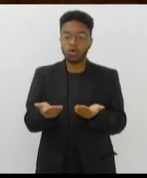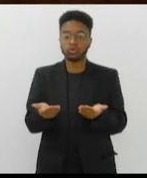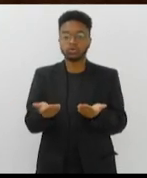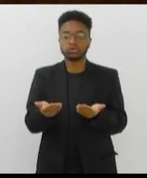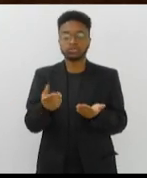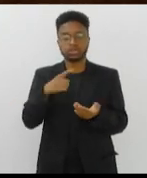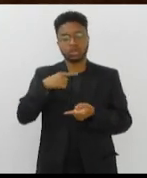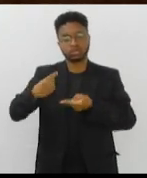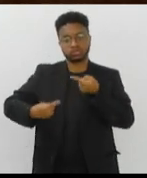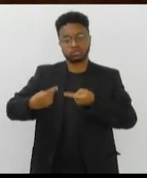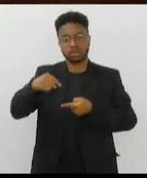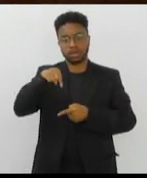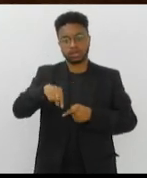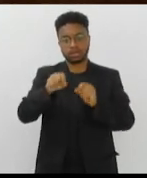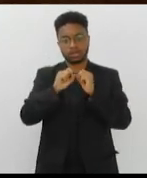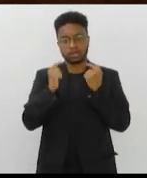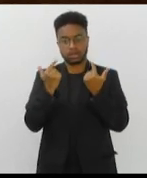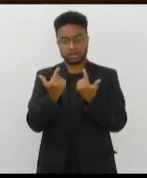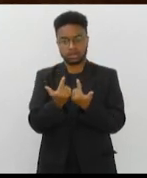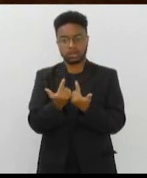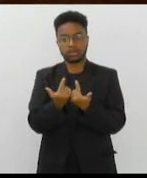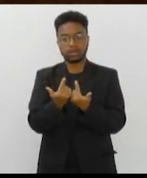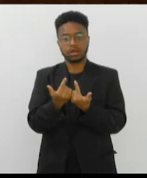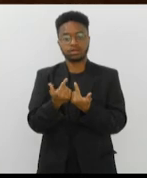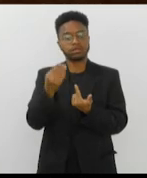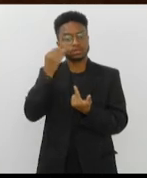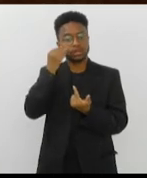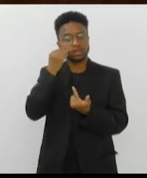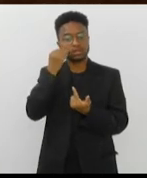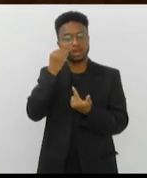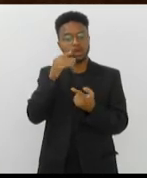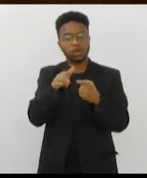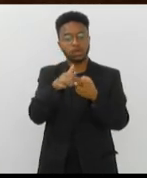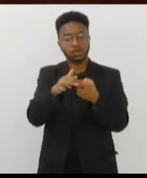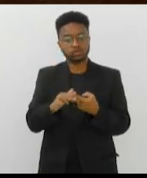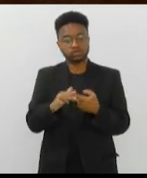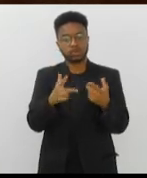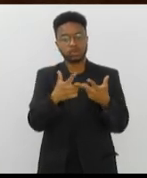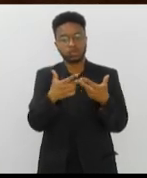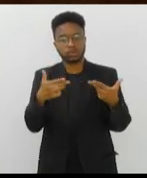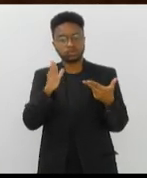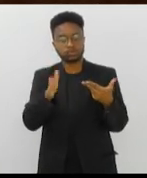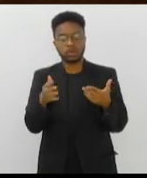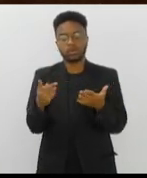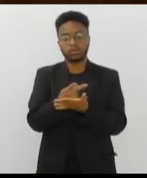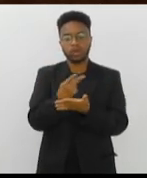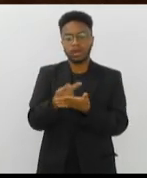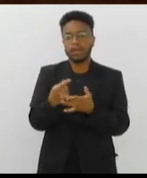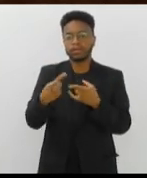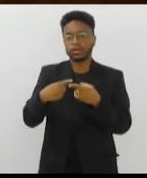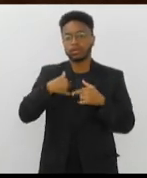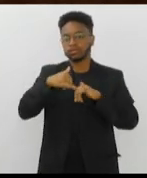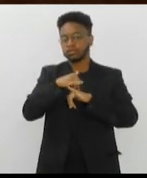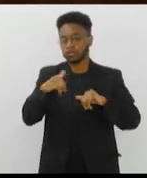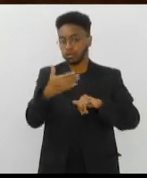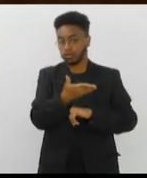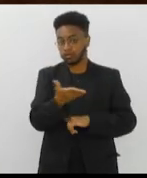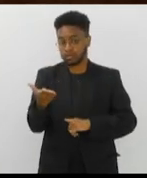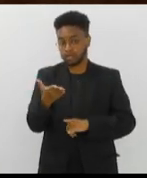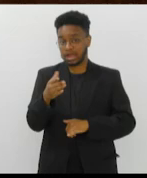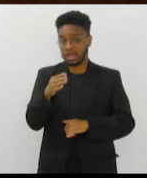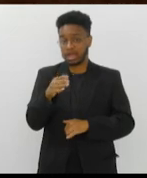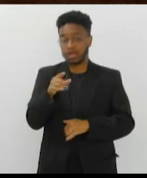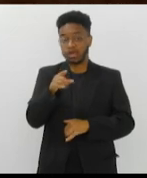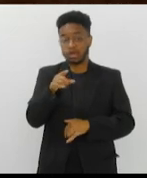essa casa, a necessidade de reparação de dano. Eu quero dizer a todos vocês que a causa de vocês é a minha